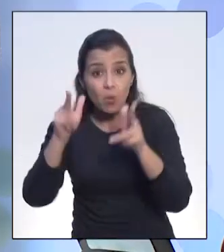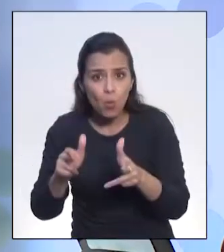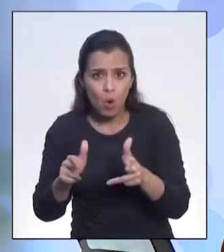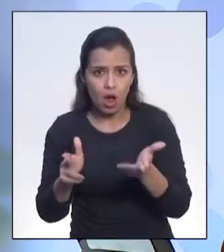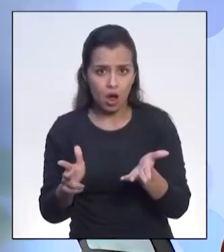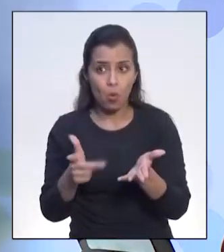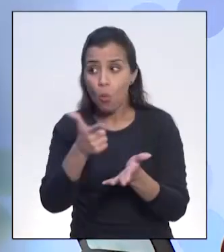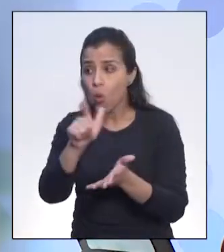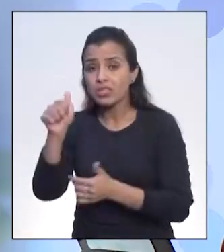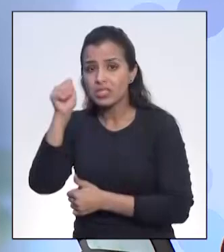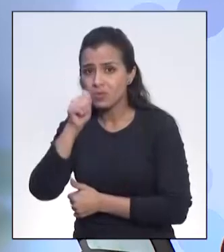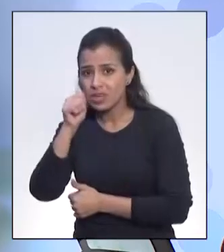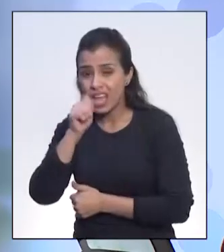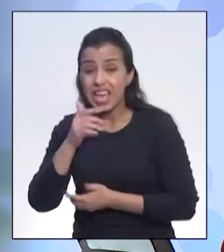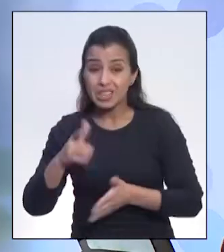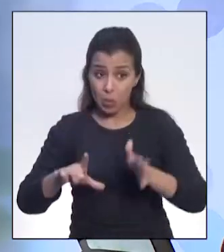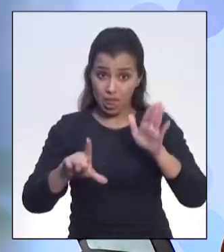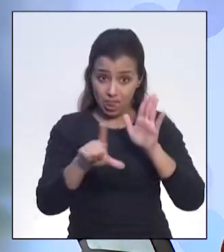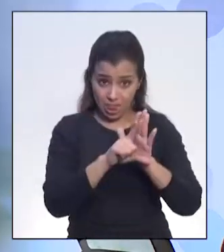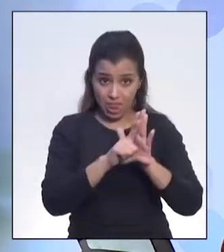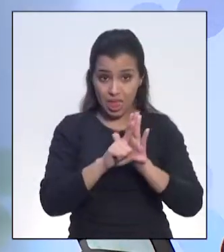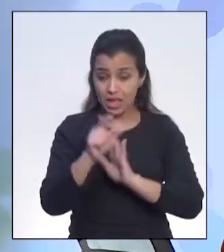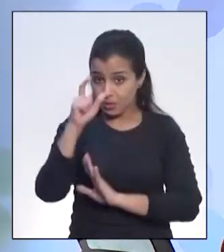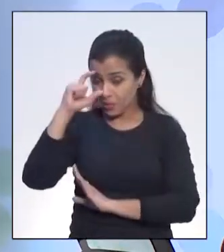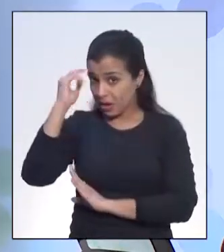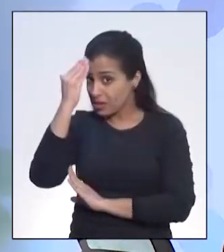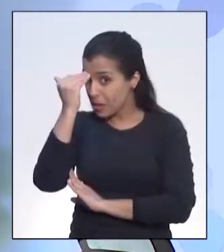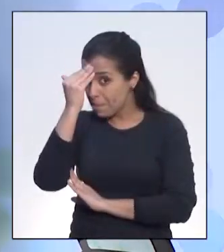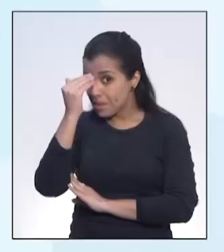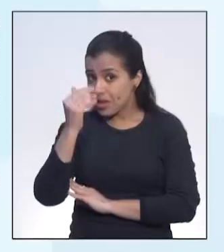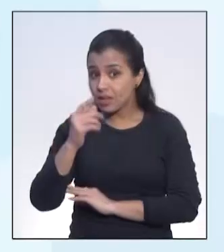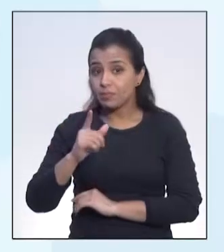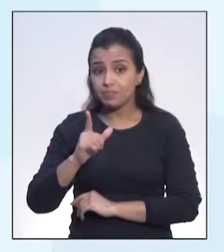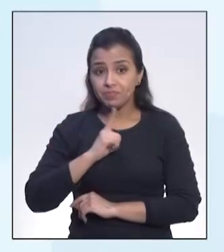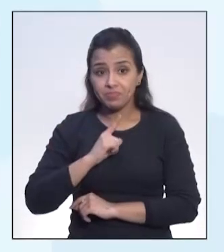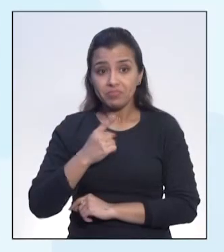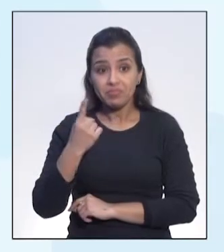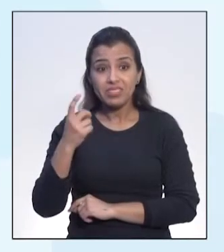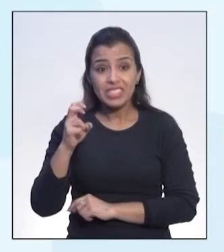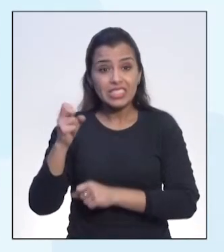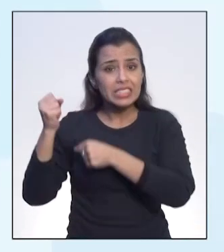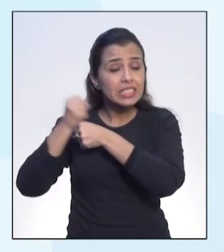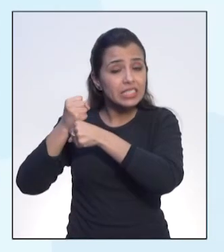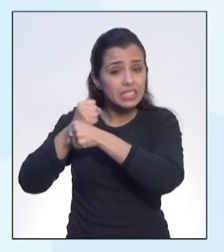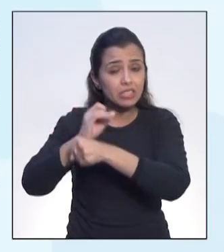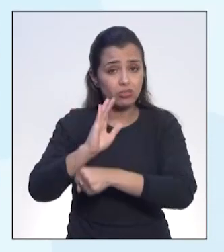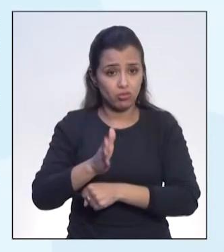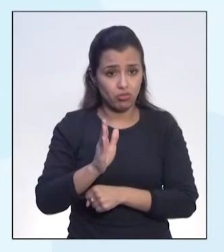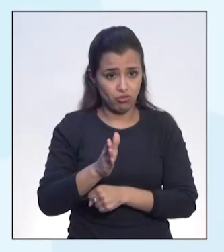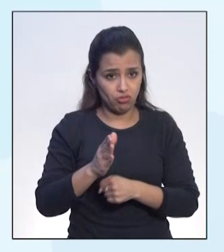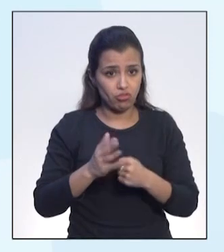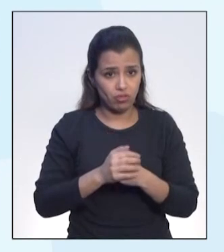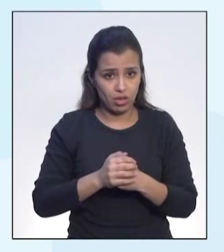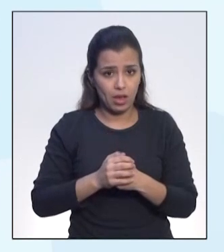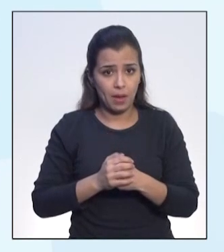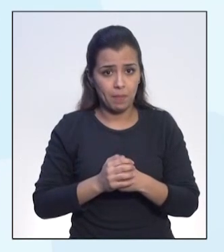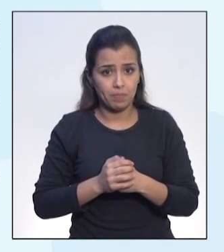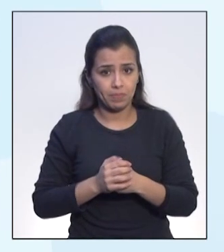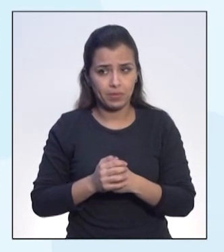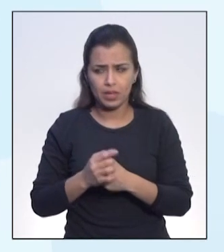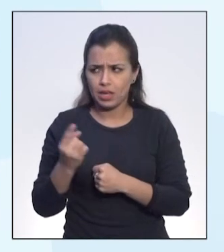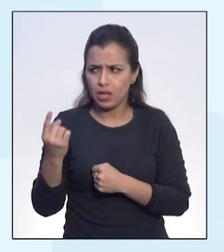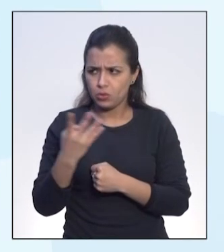a Lei Maria da Penha, que já tem 15 anos, esse dado aqui, 10 anos está errado. Então, a Lei Maria da Penha, que tem 14